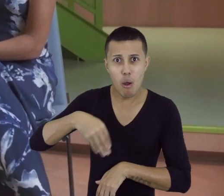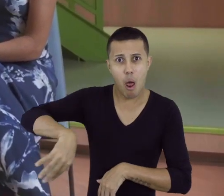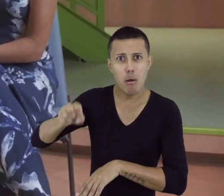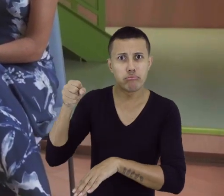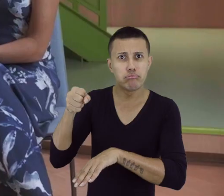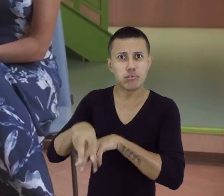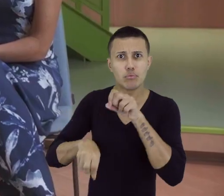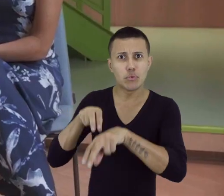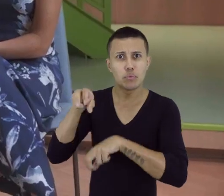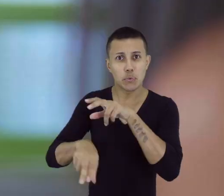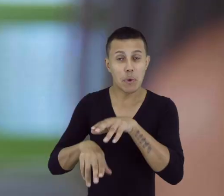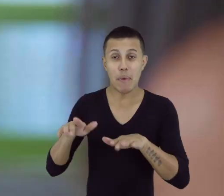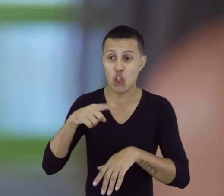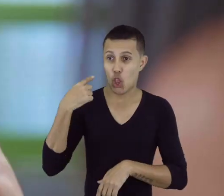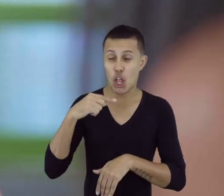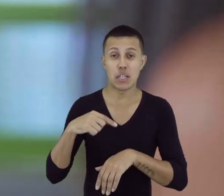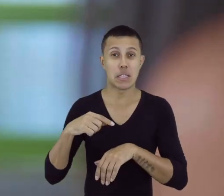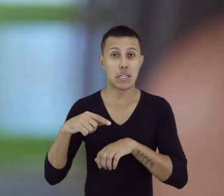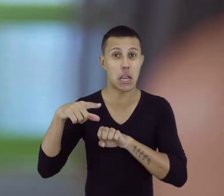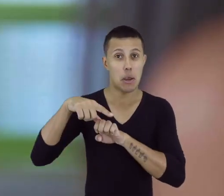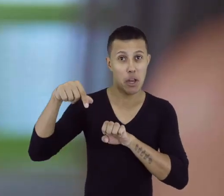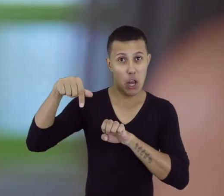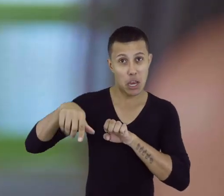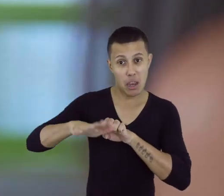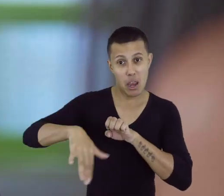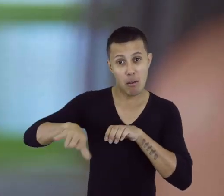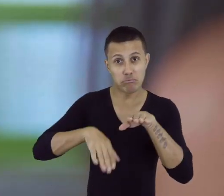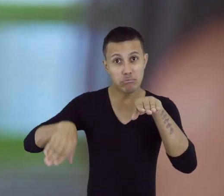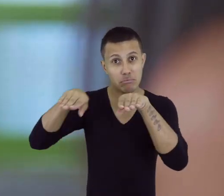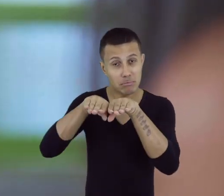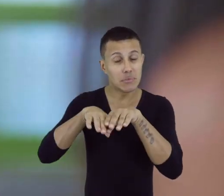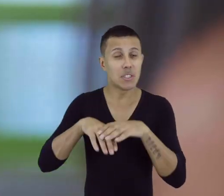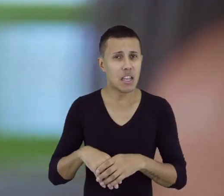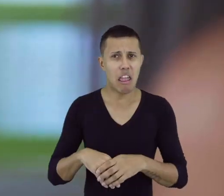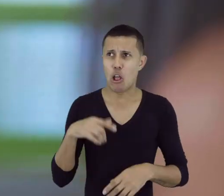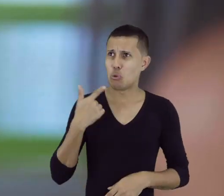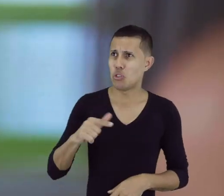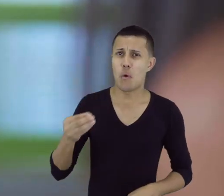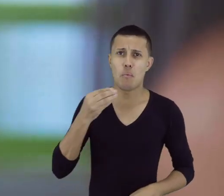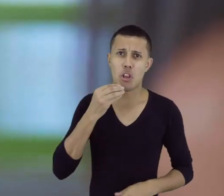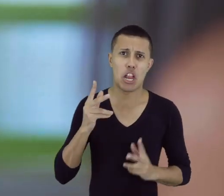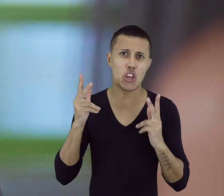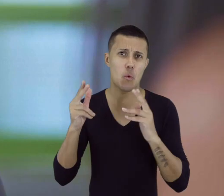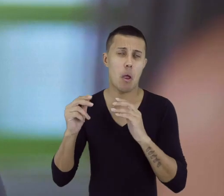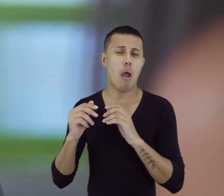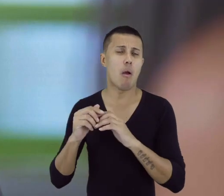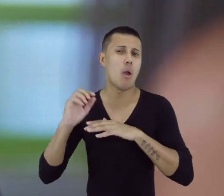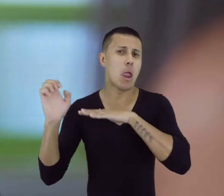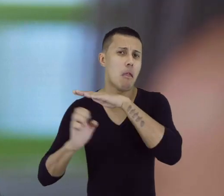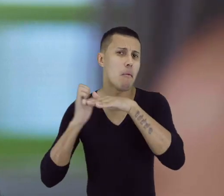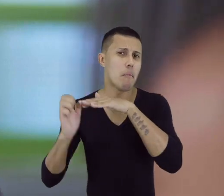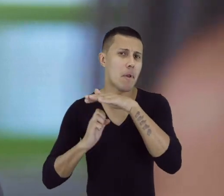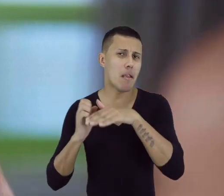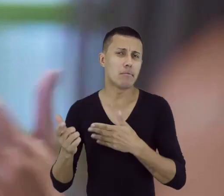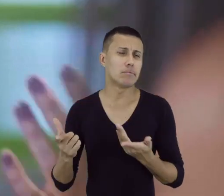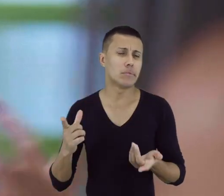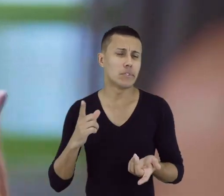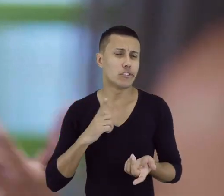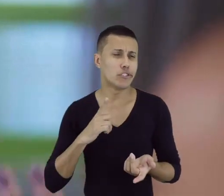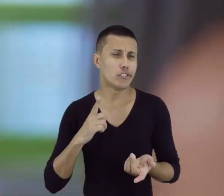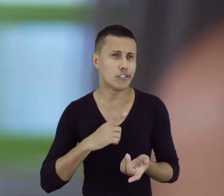que a gente promova, enquanto empreendedora aqui, um ambiente mais igual? Porque eu não tive chance de trabalhar em empresas